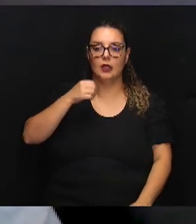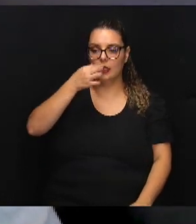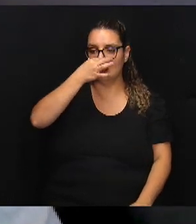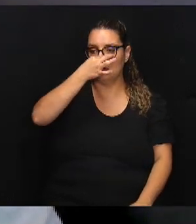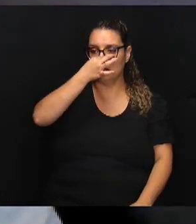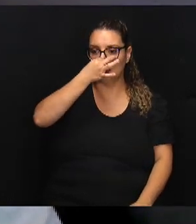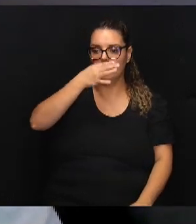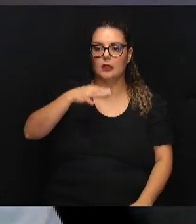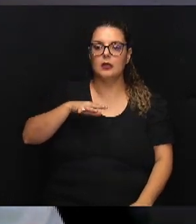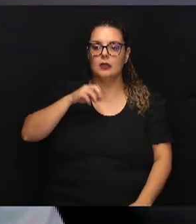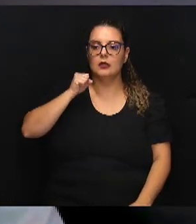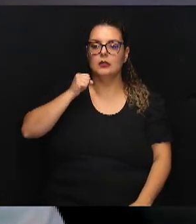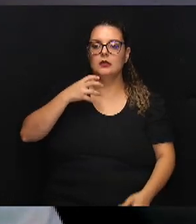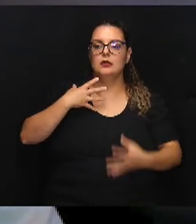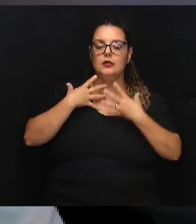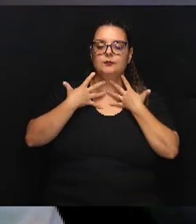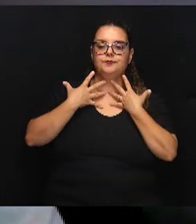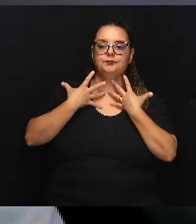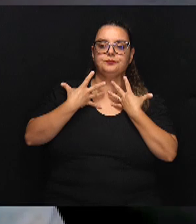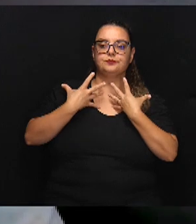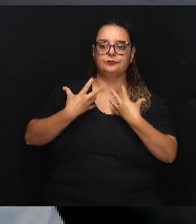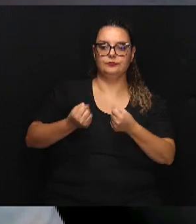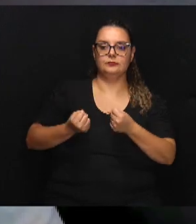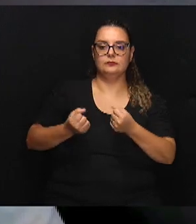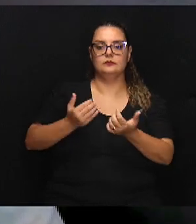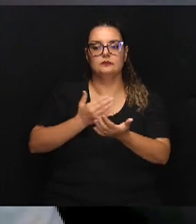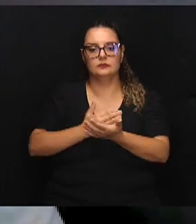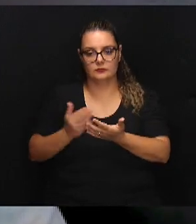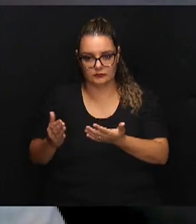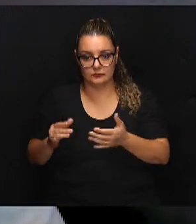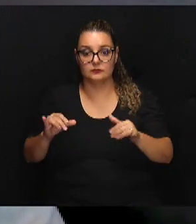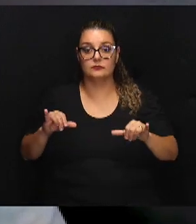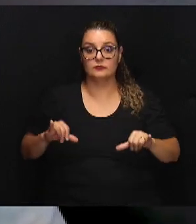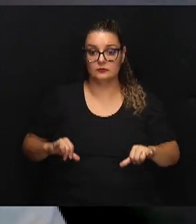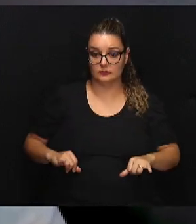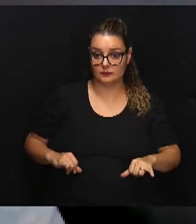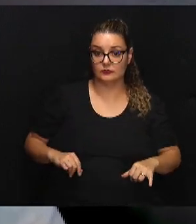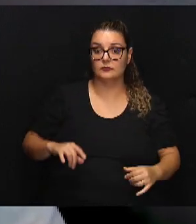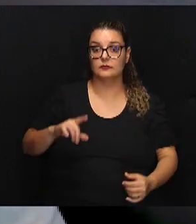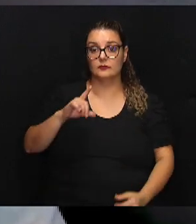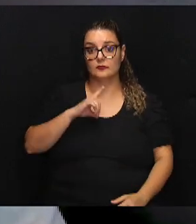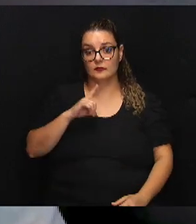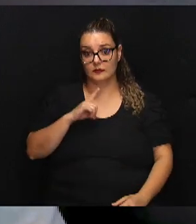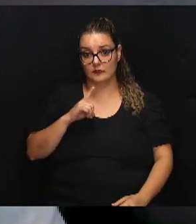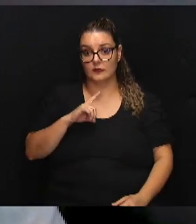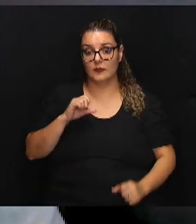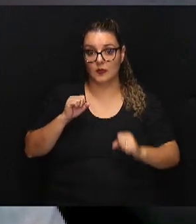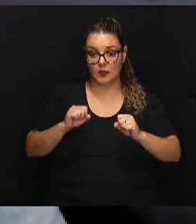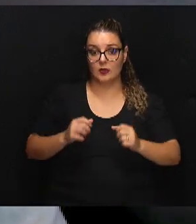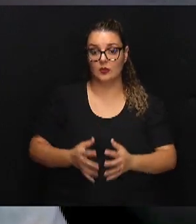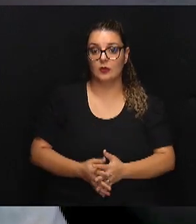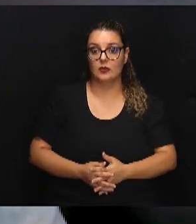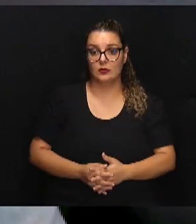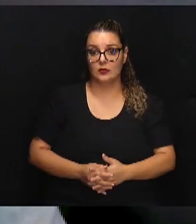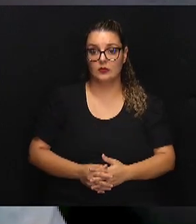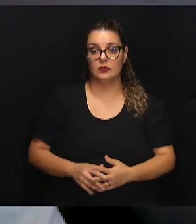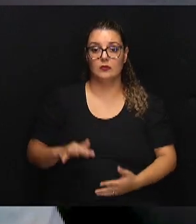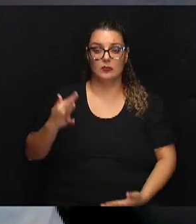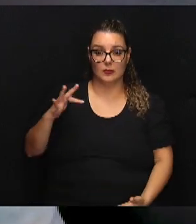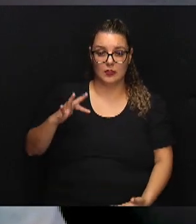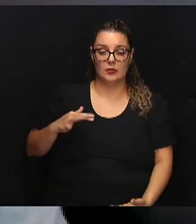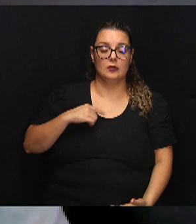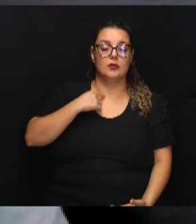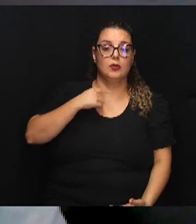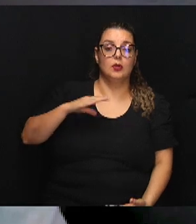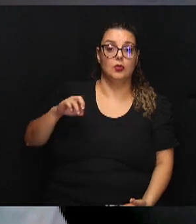toda vai começar a secar e a mucosa vai começar a sofrer. Então, você pode ter uma irritação crônica da